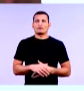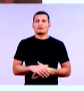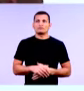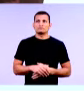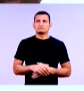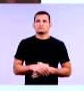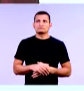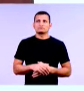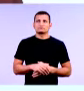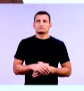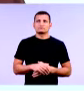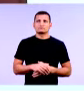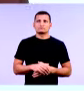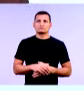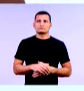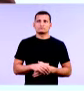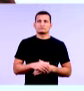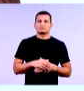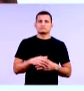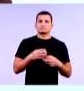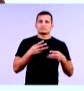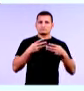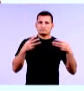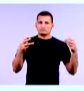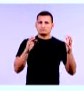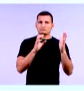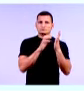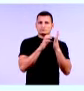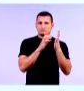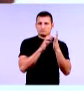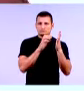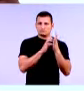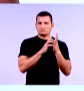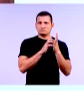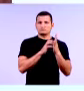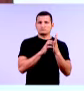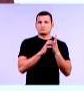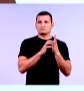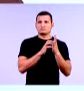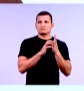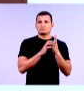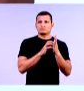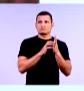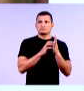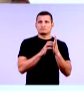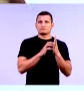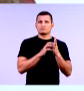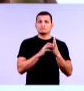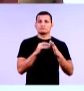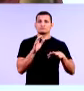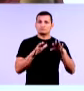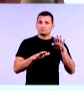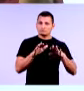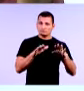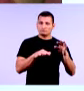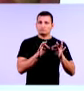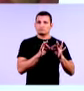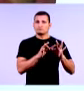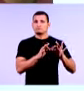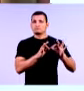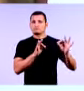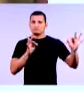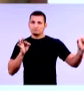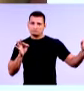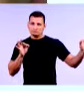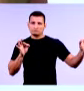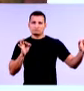nós caracterizamos as redes, ou seja, classificamos as redes em função da distância entre